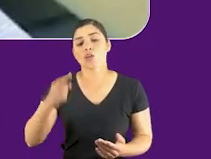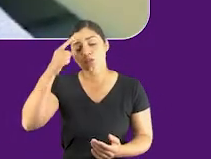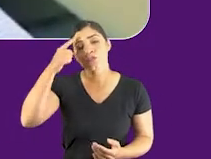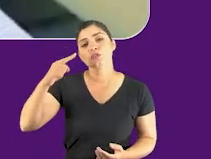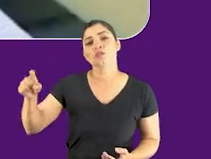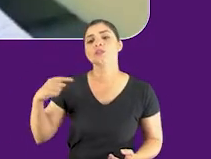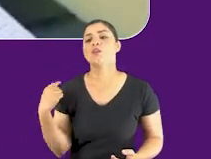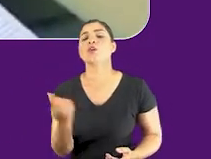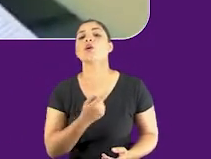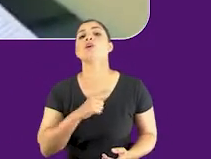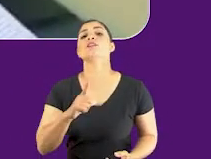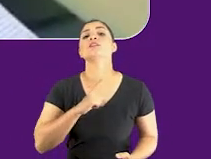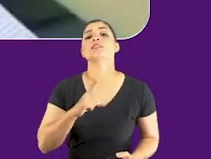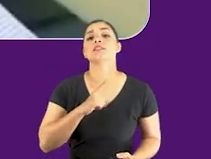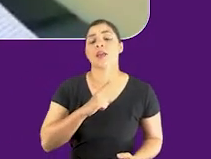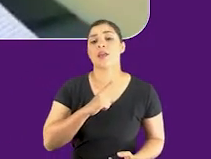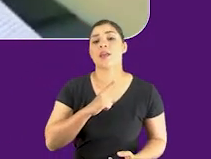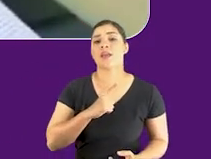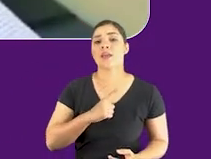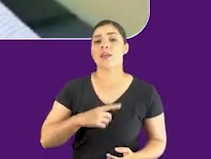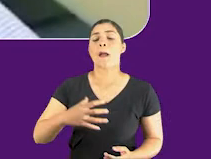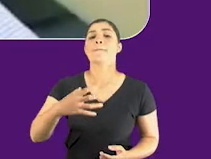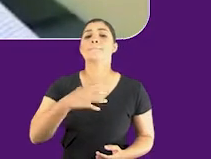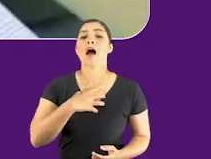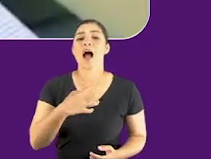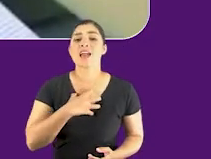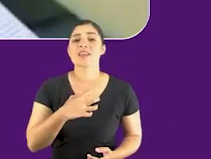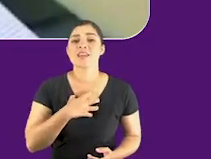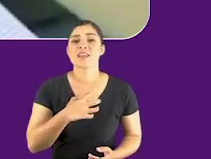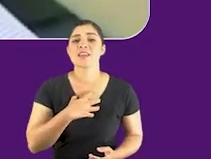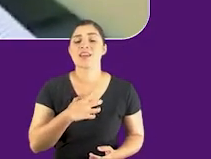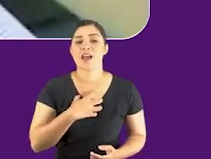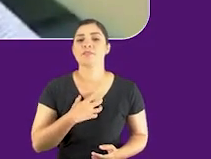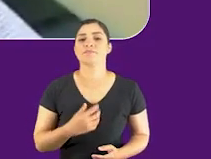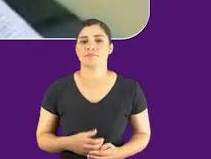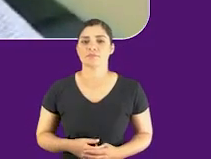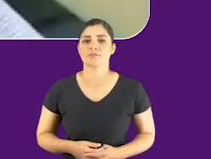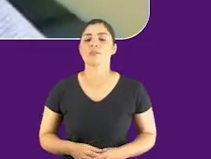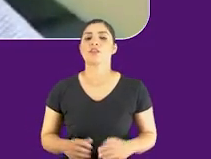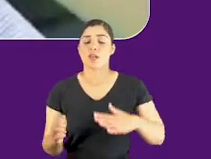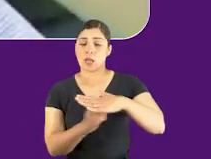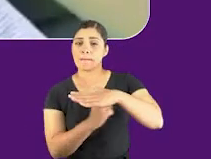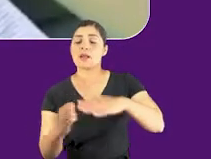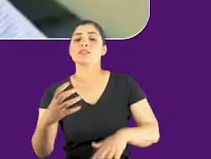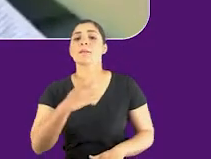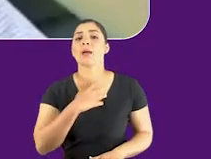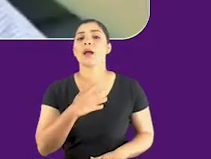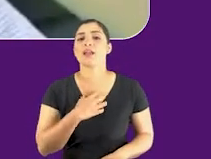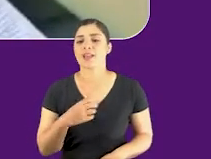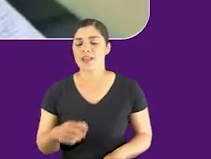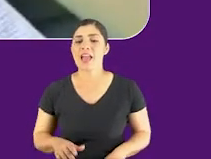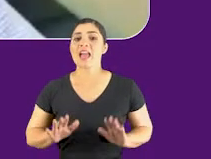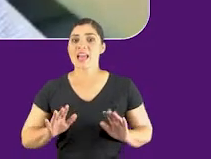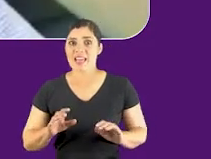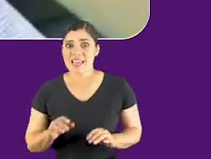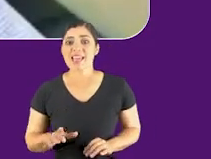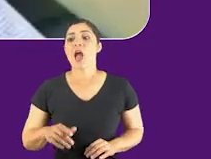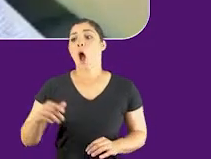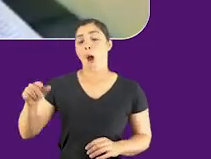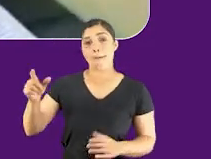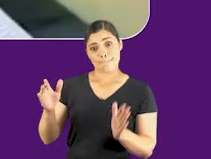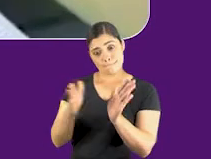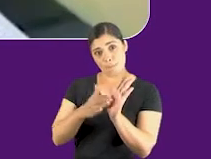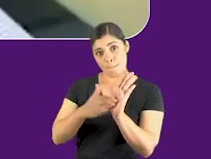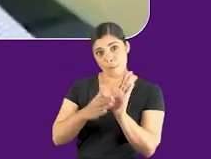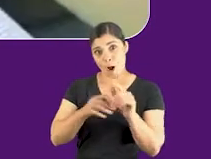fazendas do Espírito Santo e da Bahia funcionando assim e esse projeto veio de um jovens da